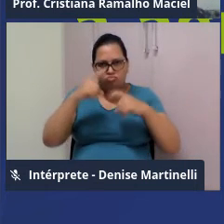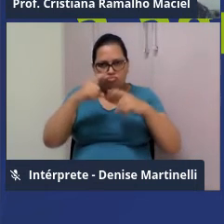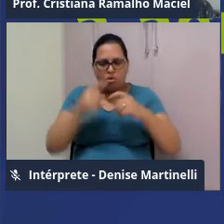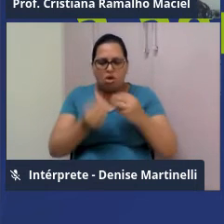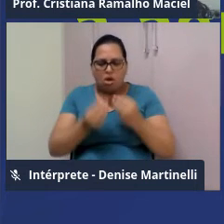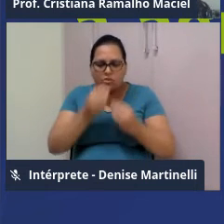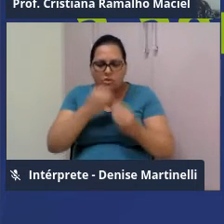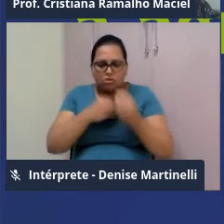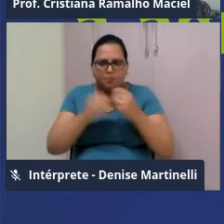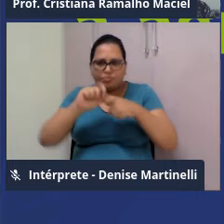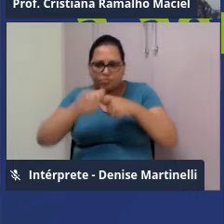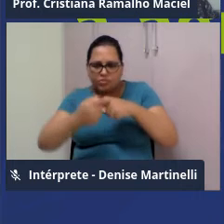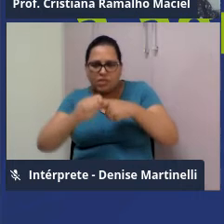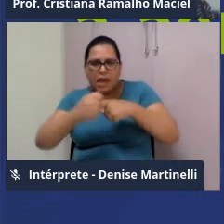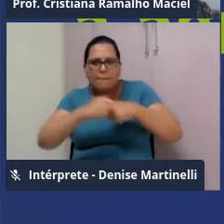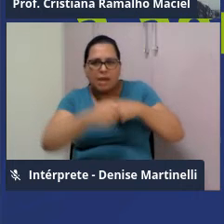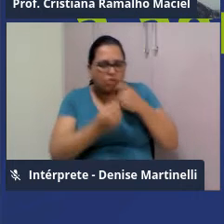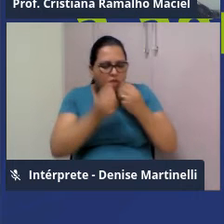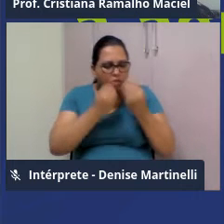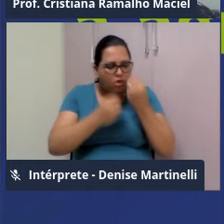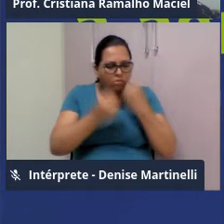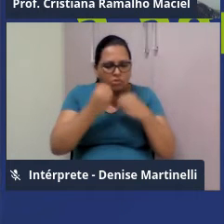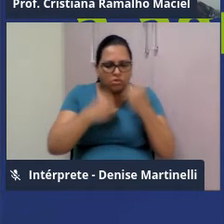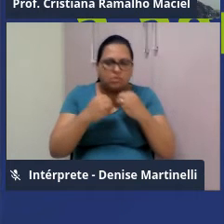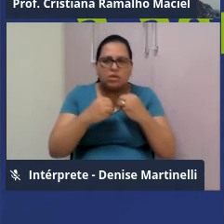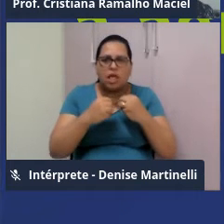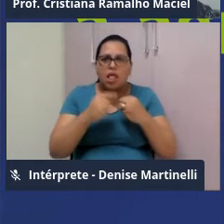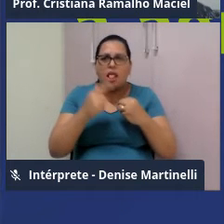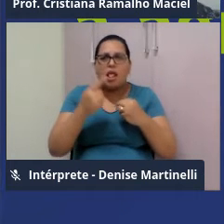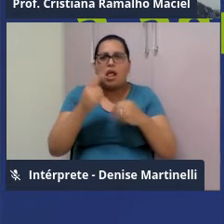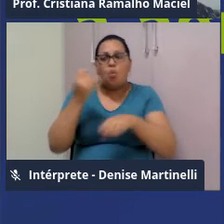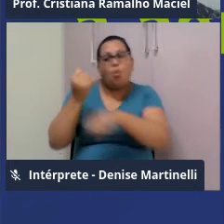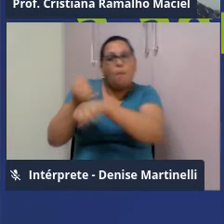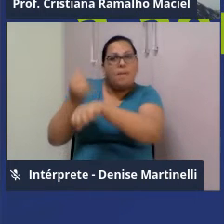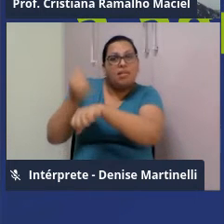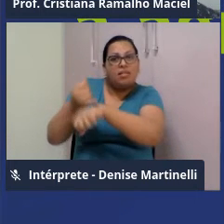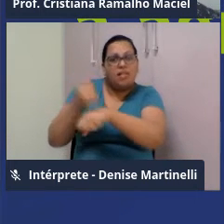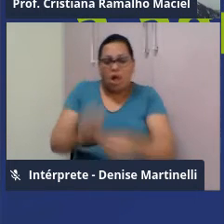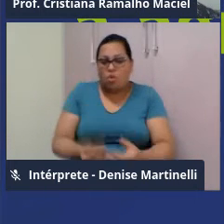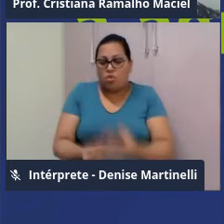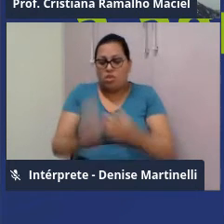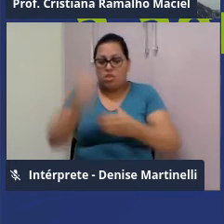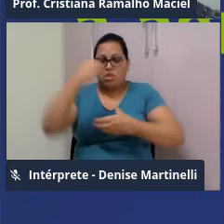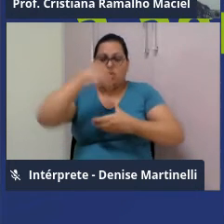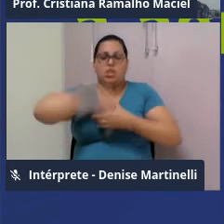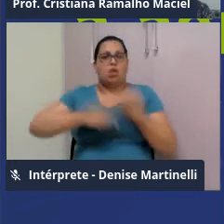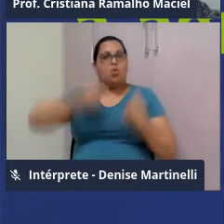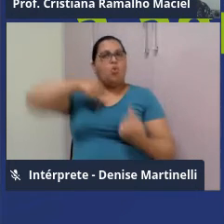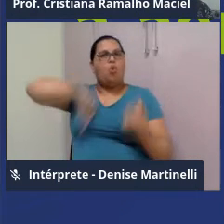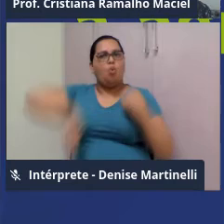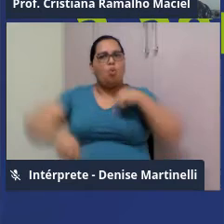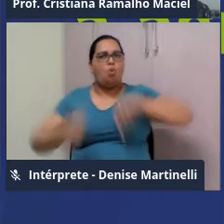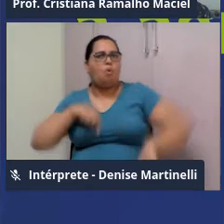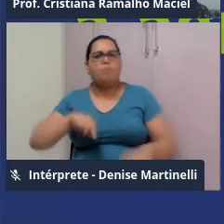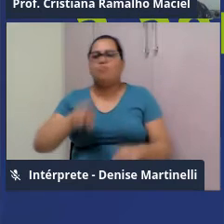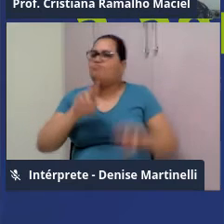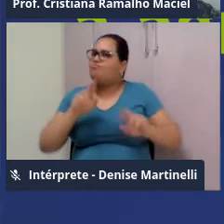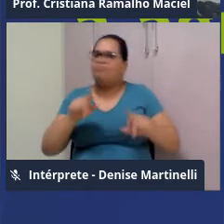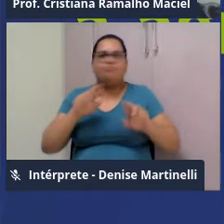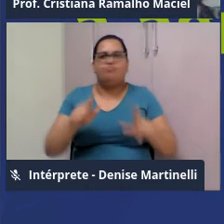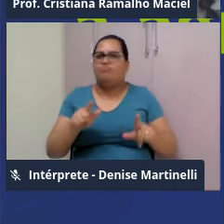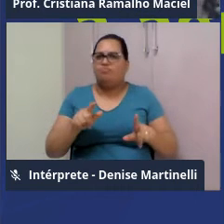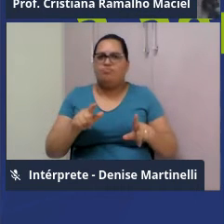Então, entenderam mais ou menos como que eu posso ter ideias em função dessa linha de pesquisa? Vamos pegar outra